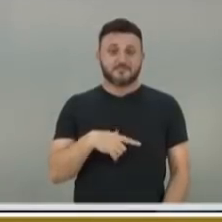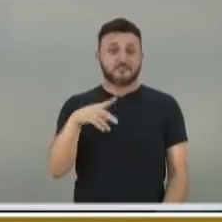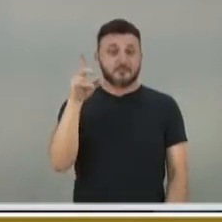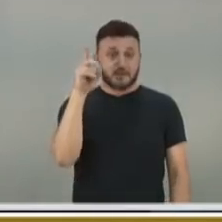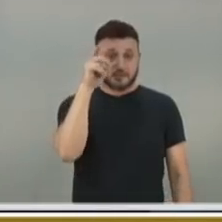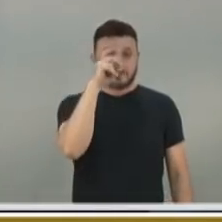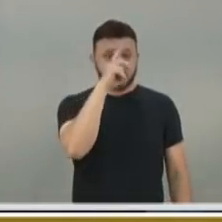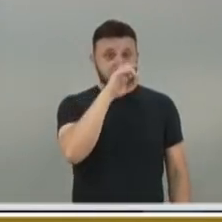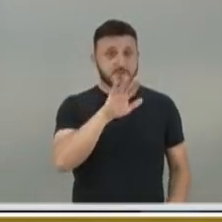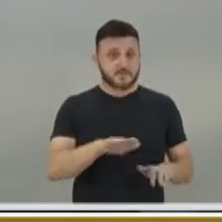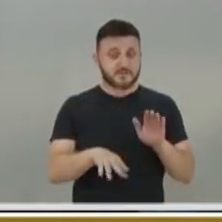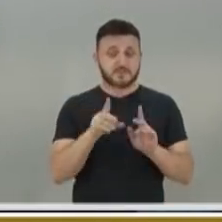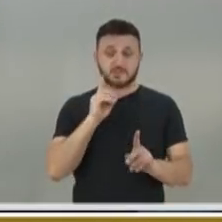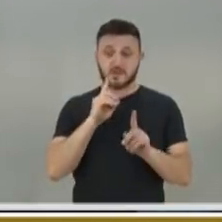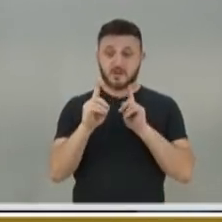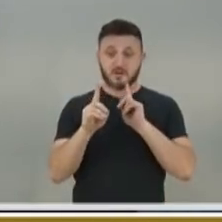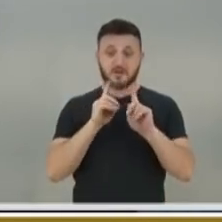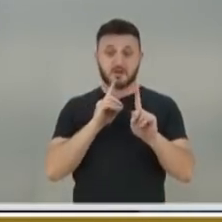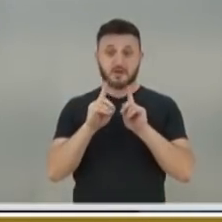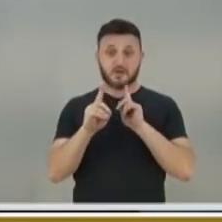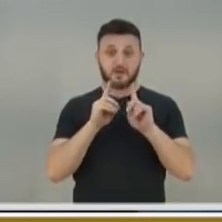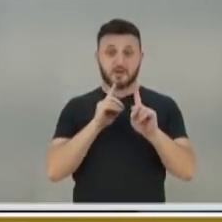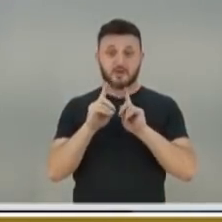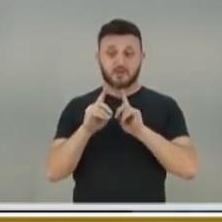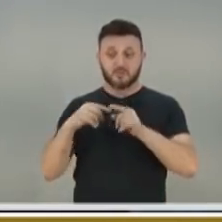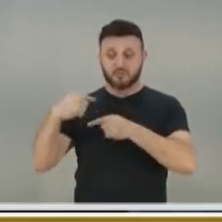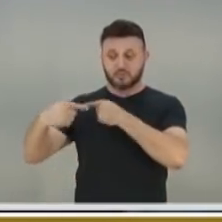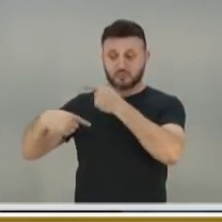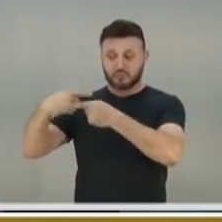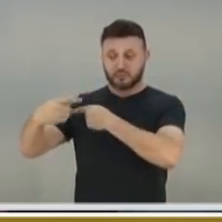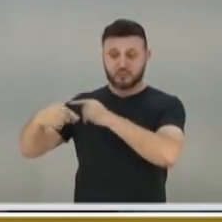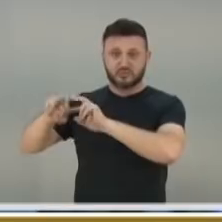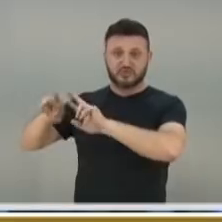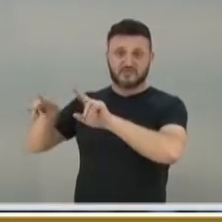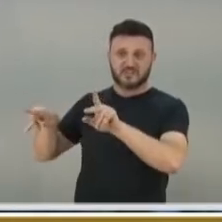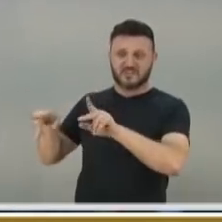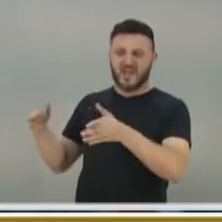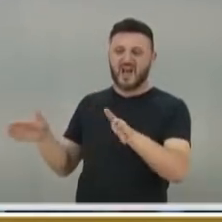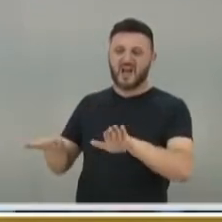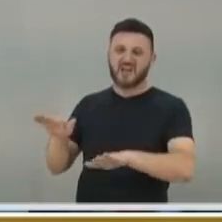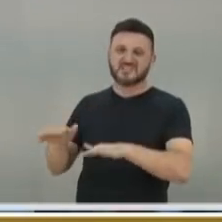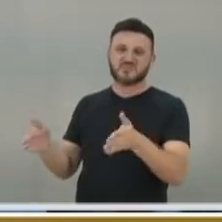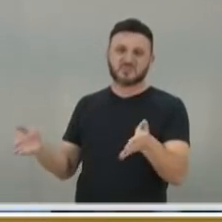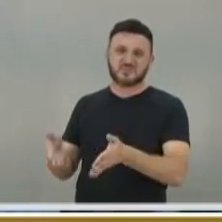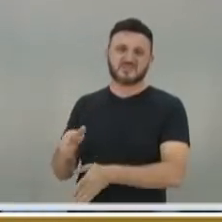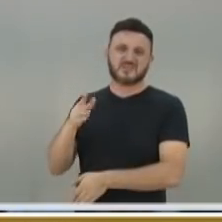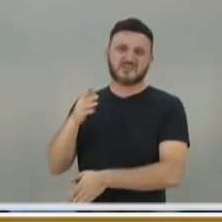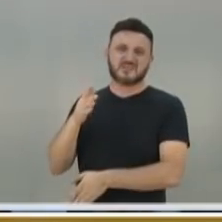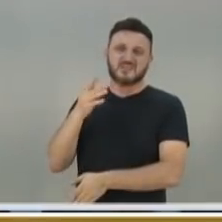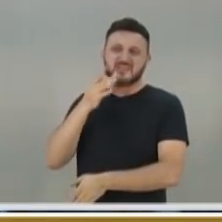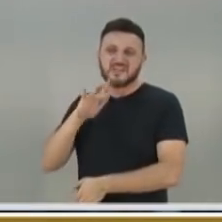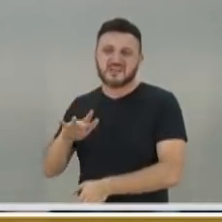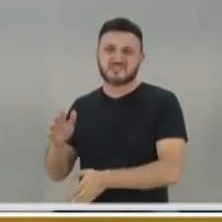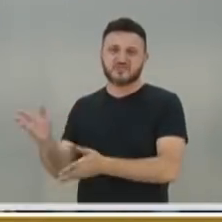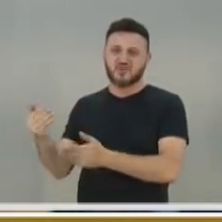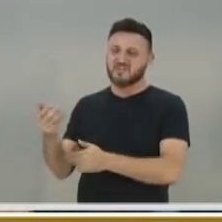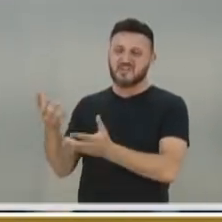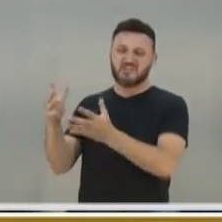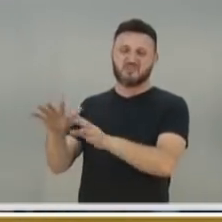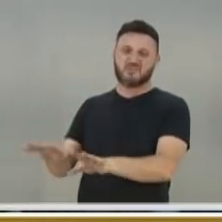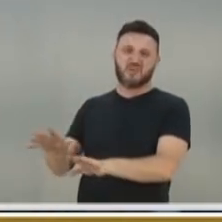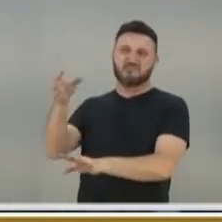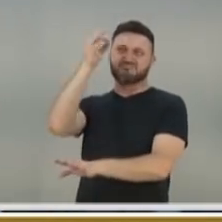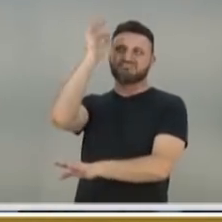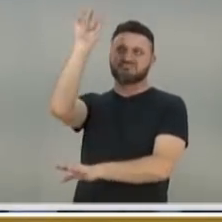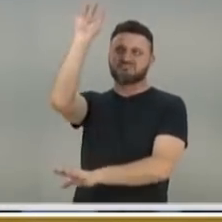o diálogo, né, de gerações diferentes, mas a gente implora a presença do Espírito e insiste, porque